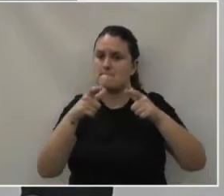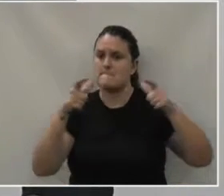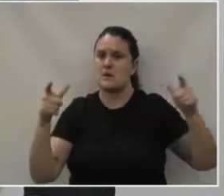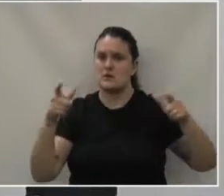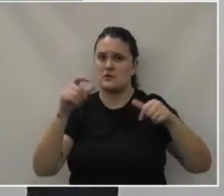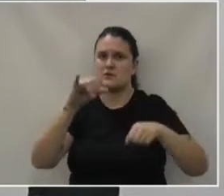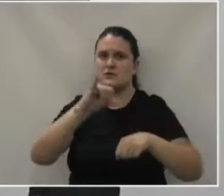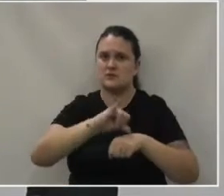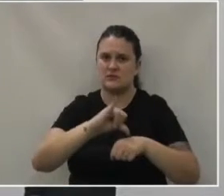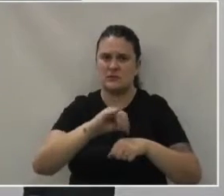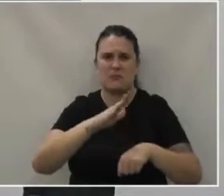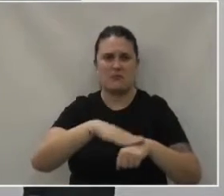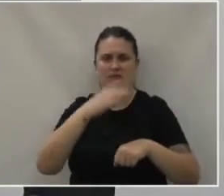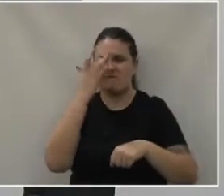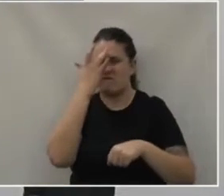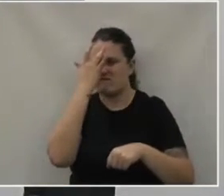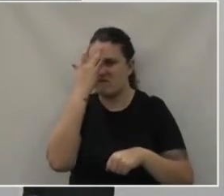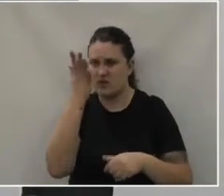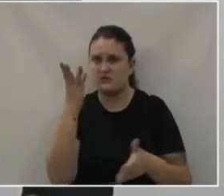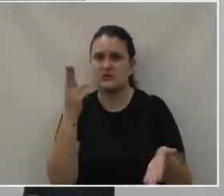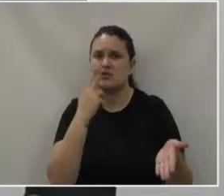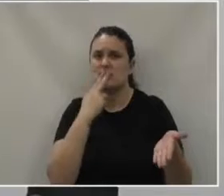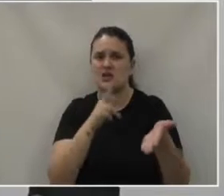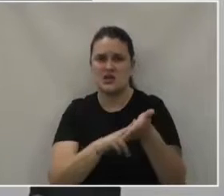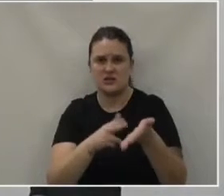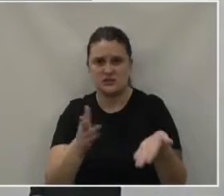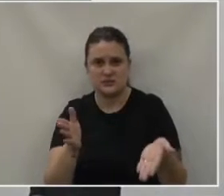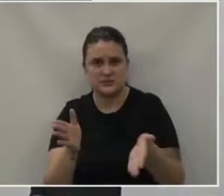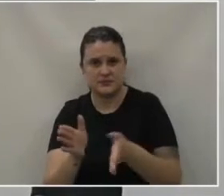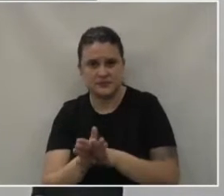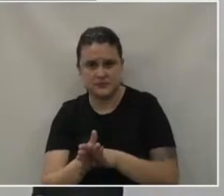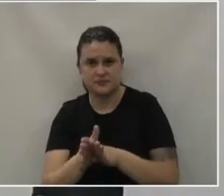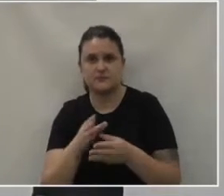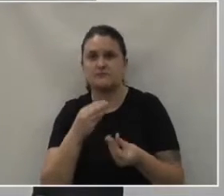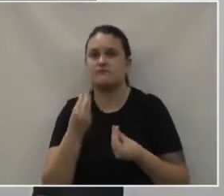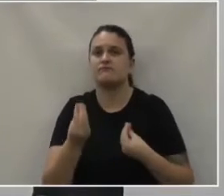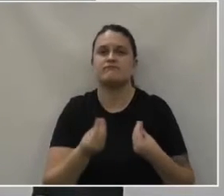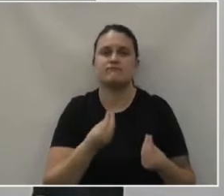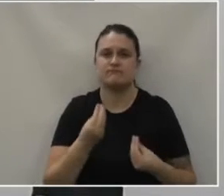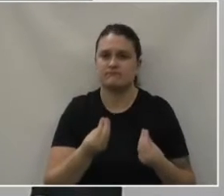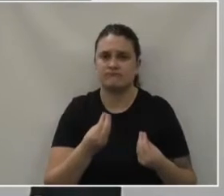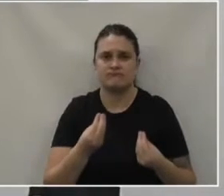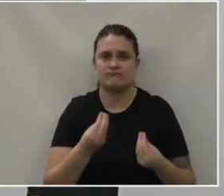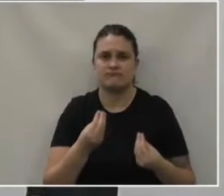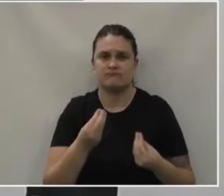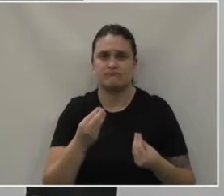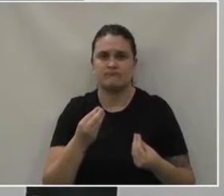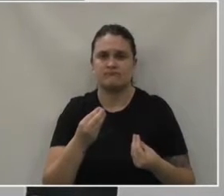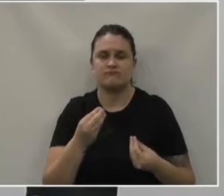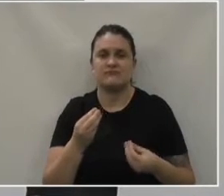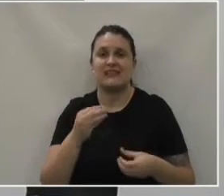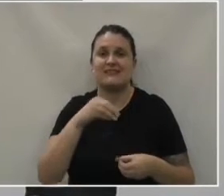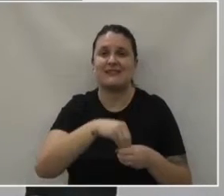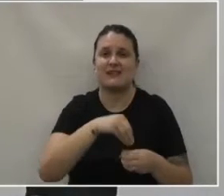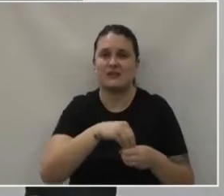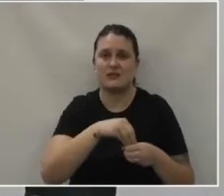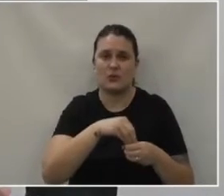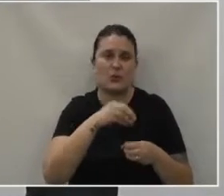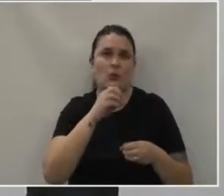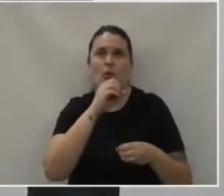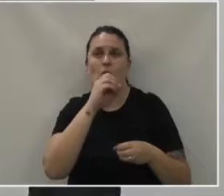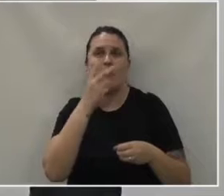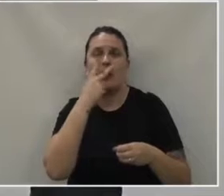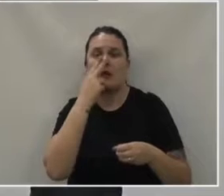pela facilidade das correspondências e como como que fica a parte do interior? Que se hoje